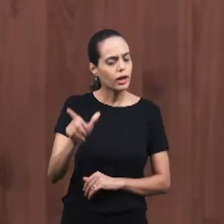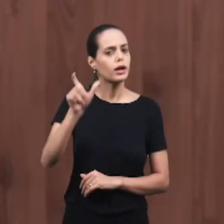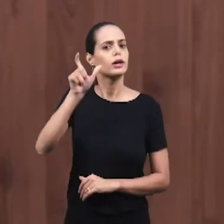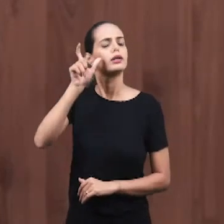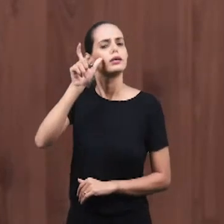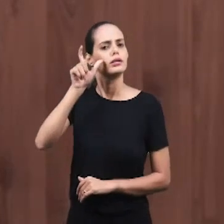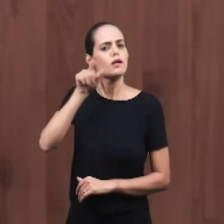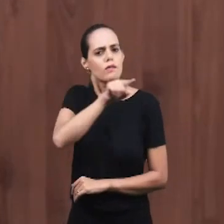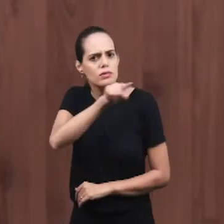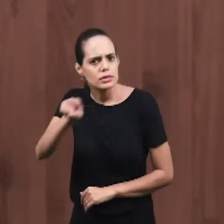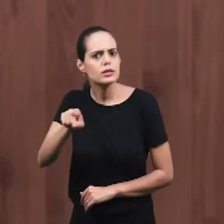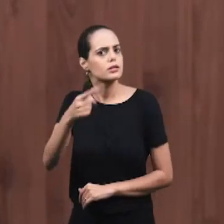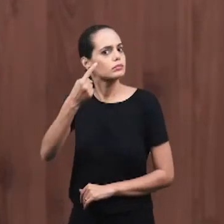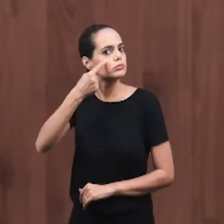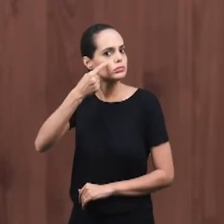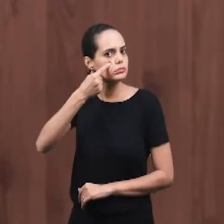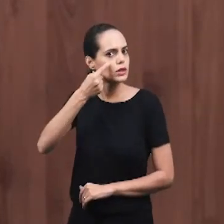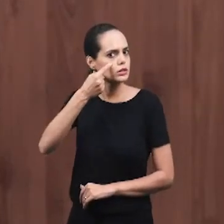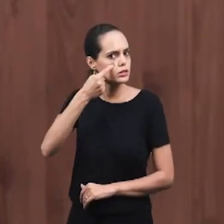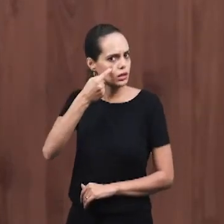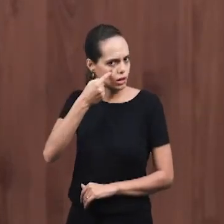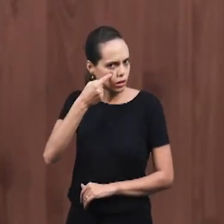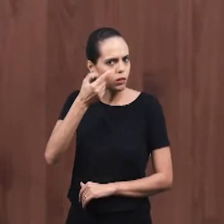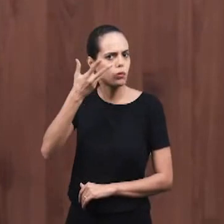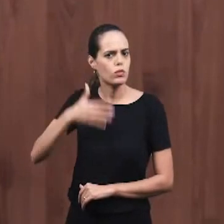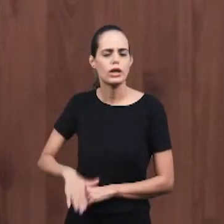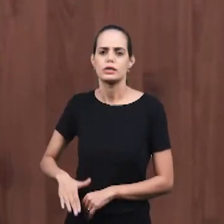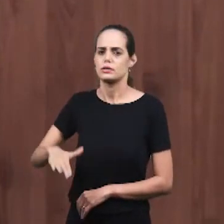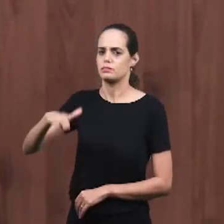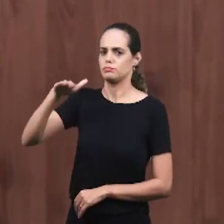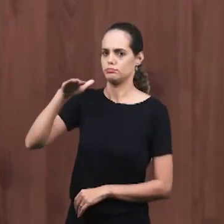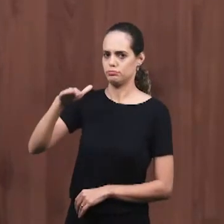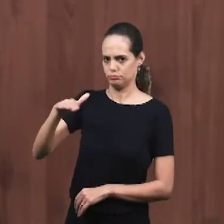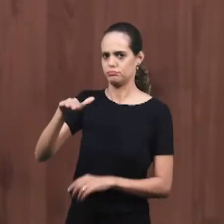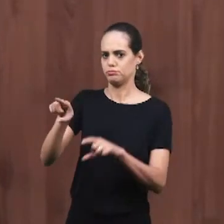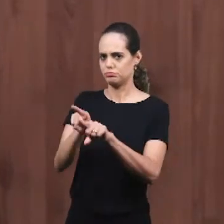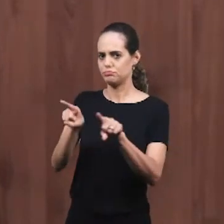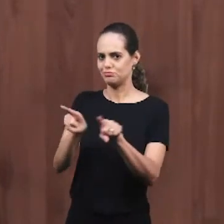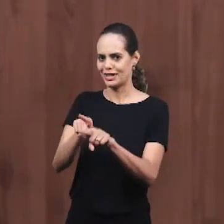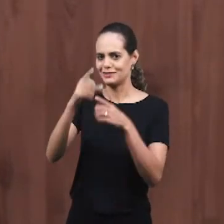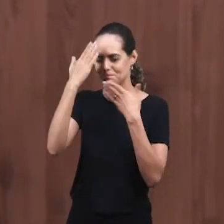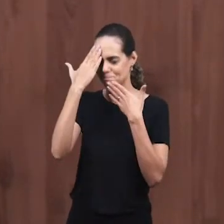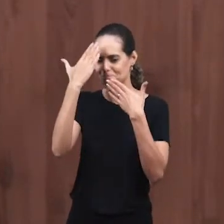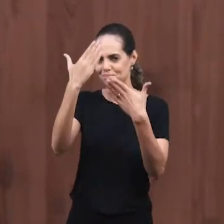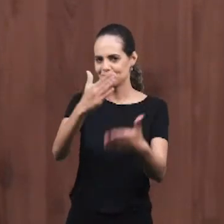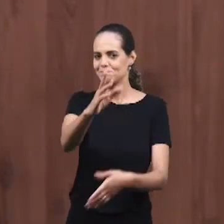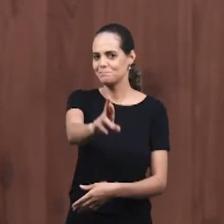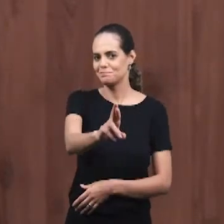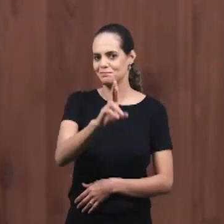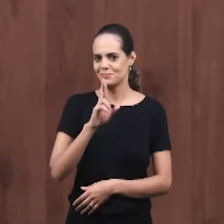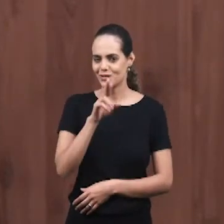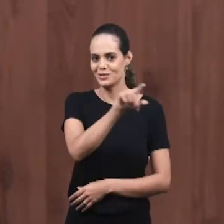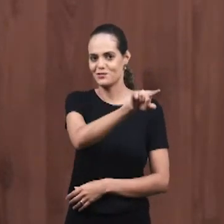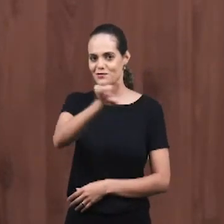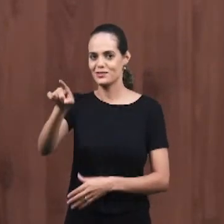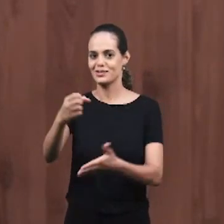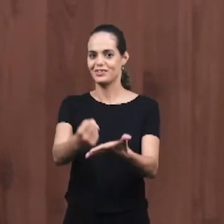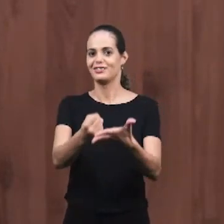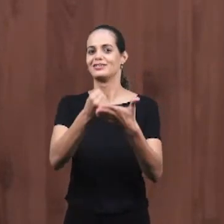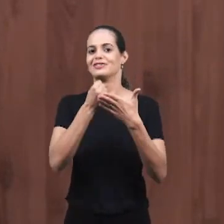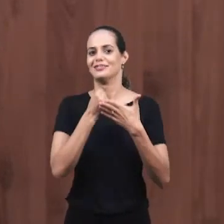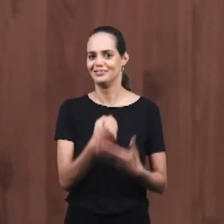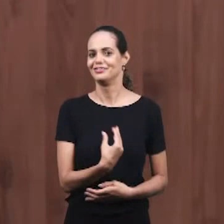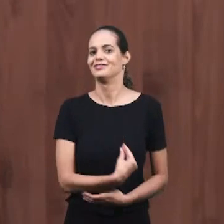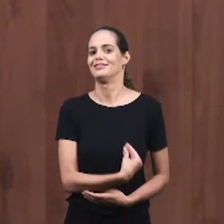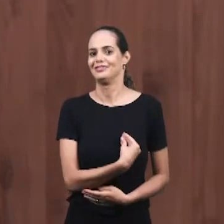feita exatamente para despertar isso nas nossas crianças e também nos nossos intermediários. Muito obrigado, então,